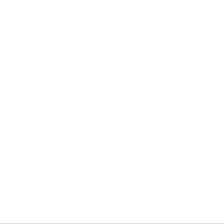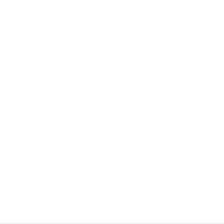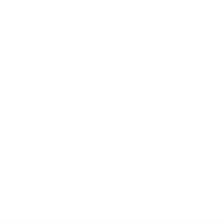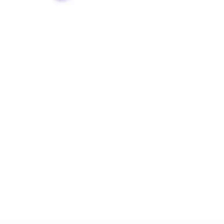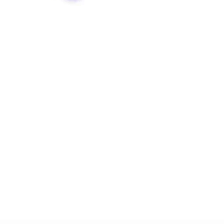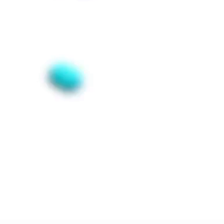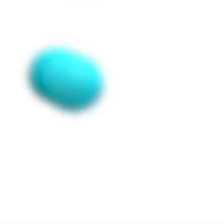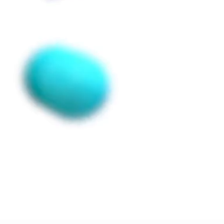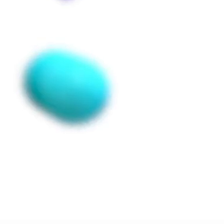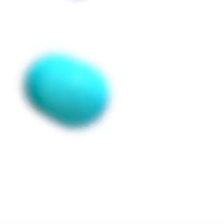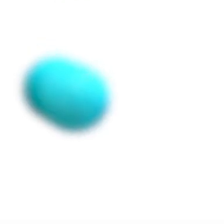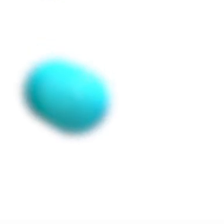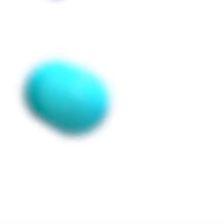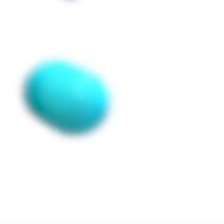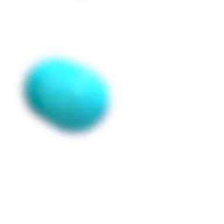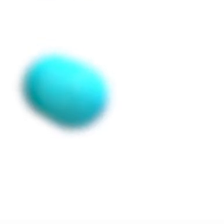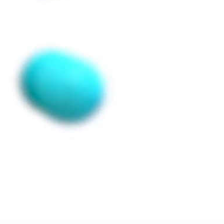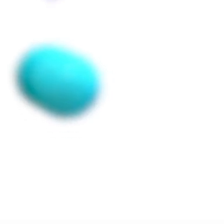C